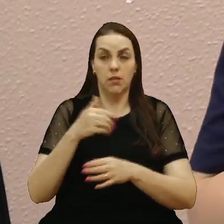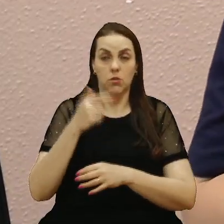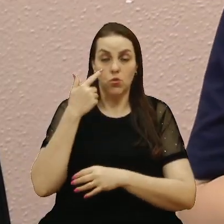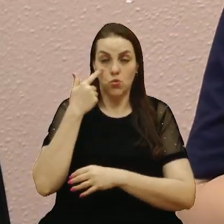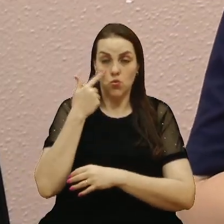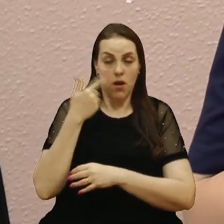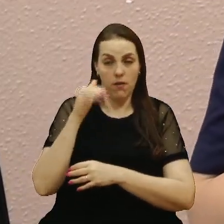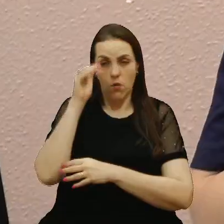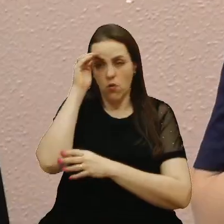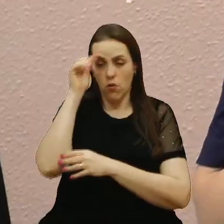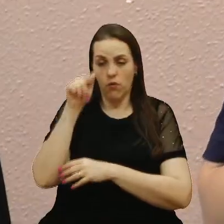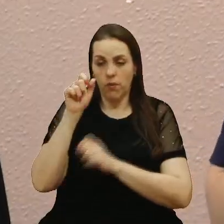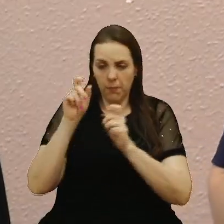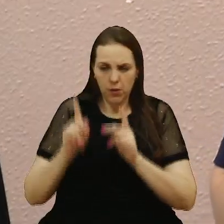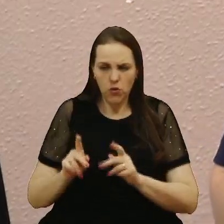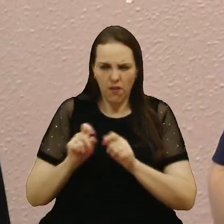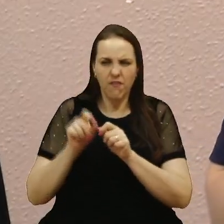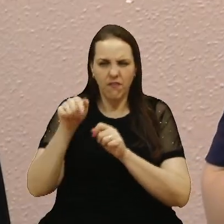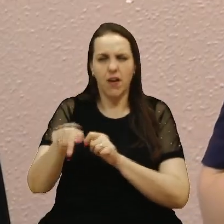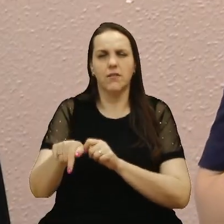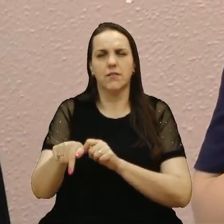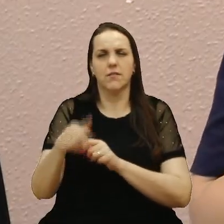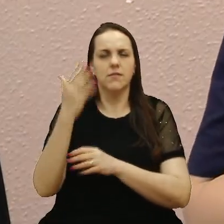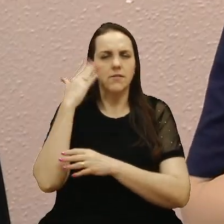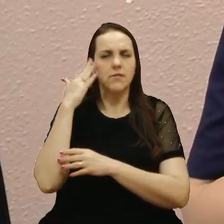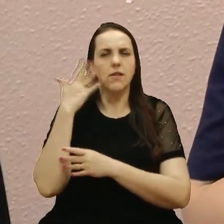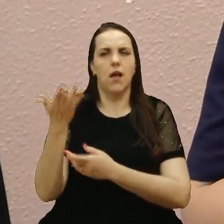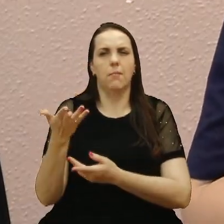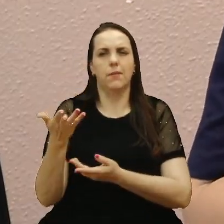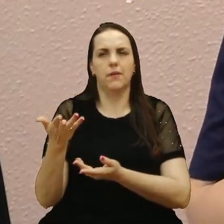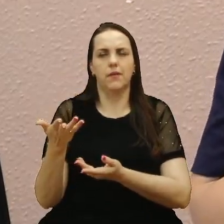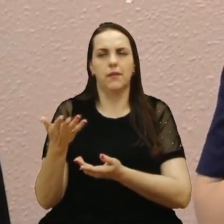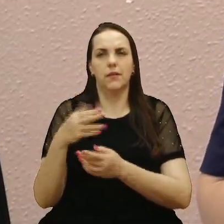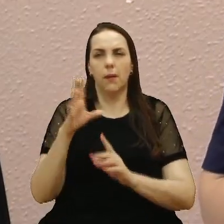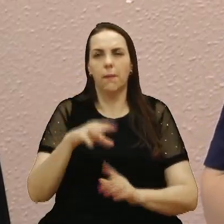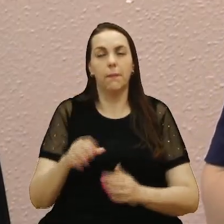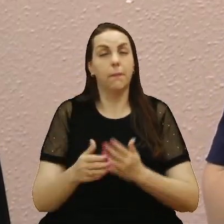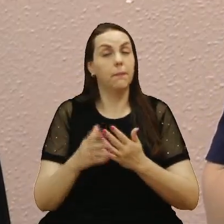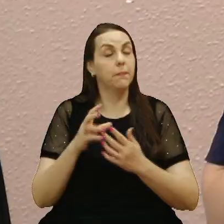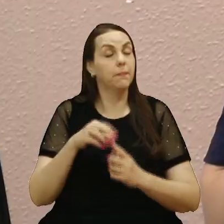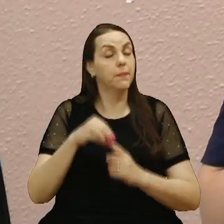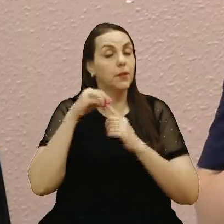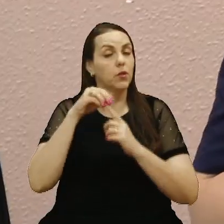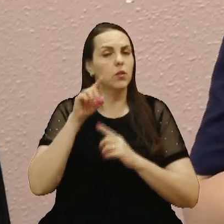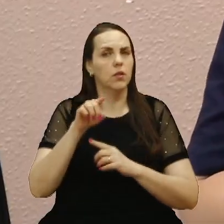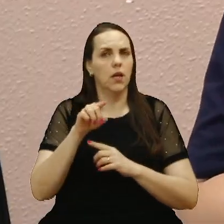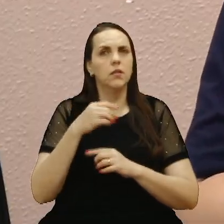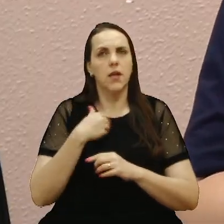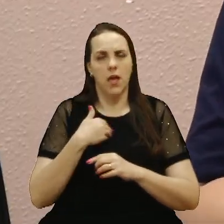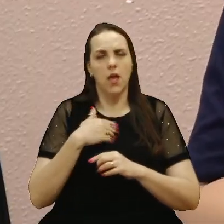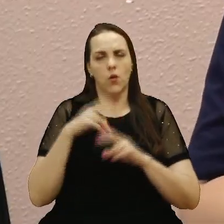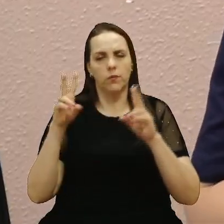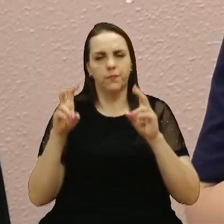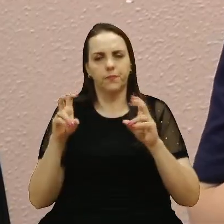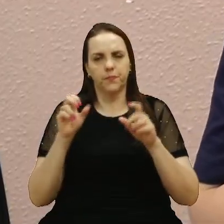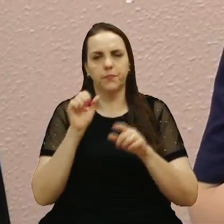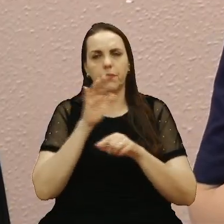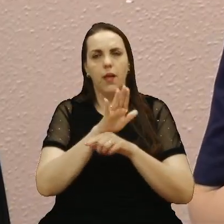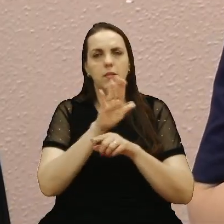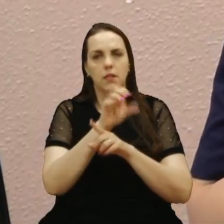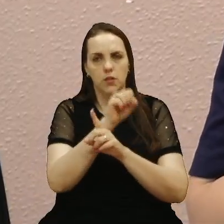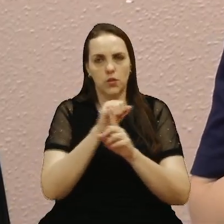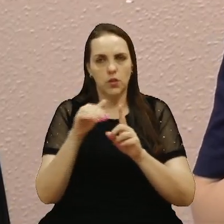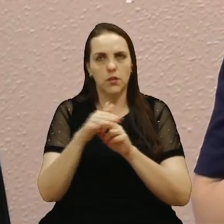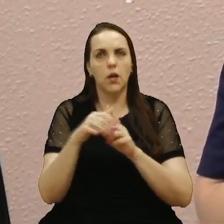na ponta. Então, nós precisamos tratar com prioridade. Tem uma pauta que eu tenho levantado como assistente social, né? Que é mais, sim,